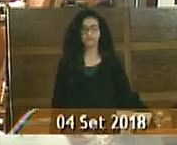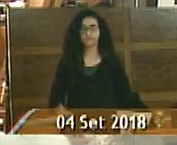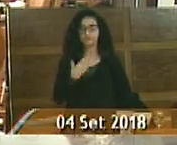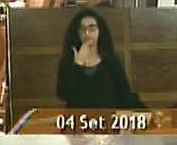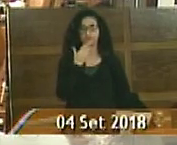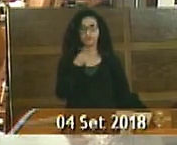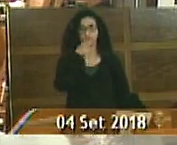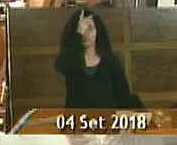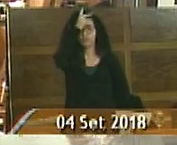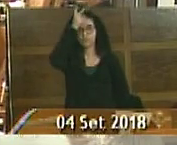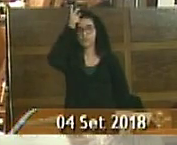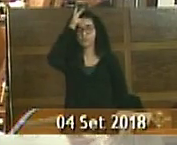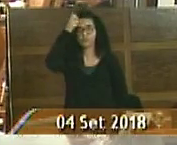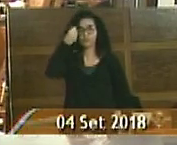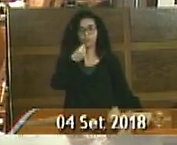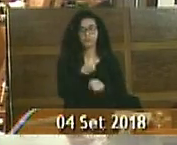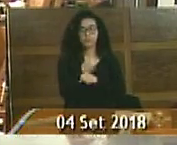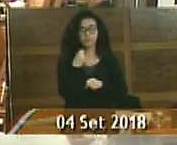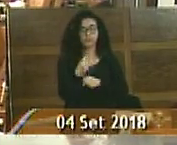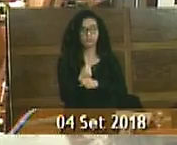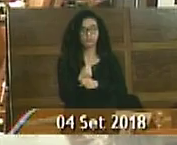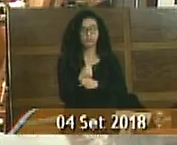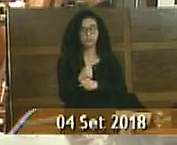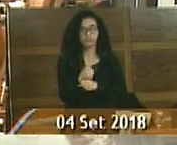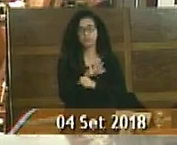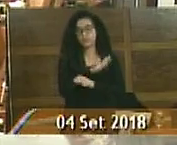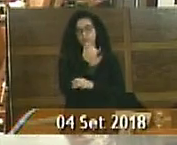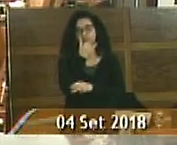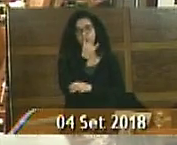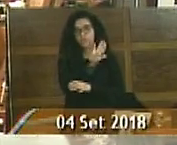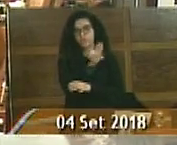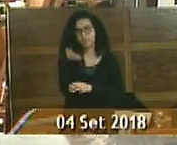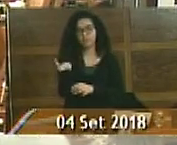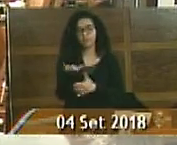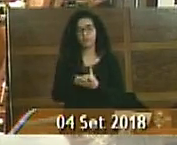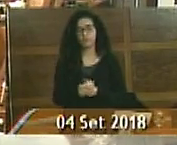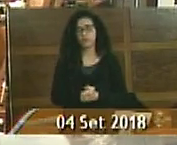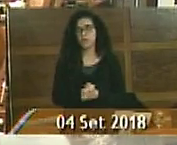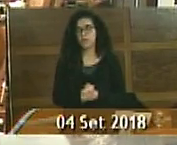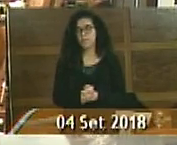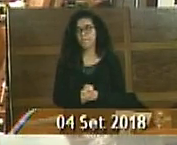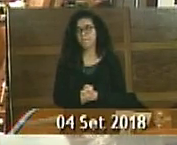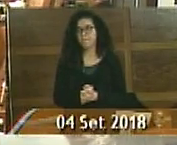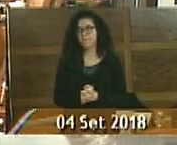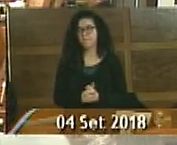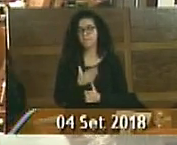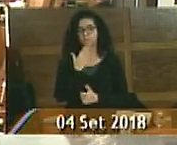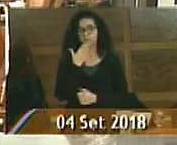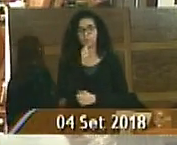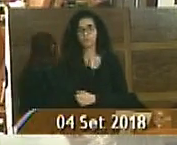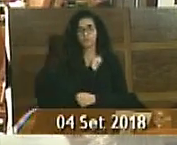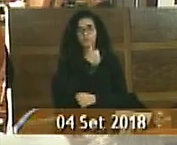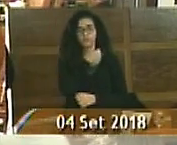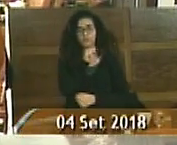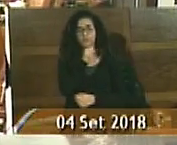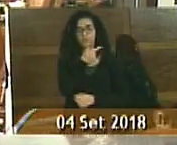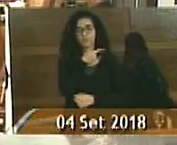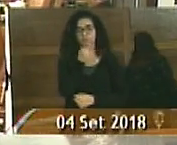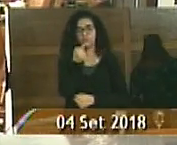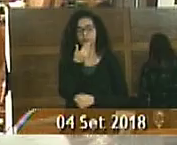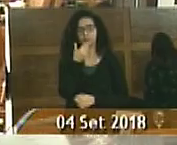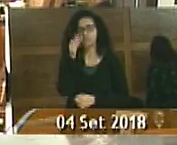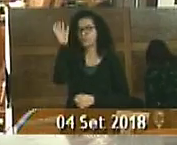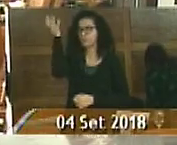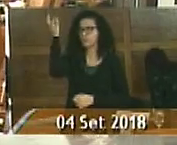indicação, Prefeitura Municipal, construção de uma ponte na rua, até estou perdido aqui. Bairro Belém. Indicação 1827, substituição